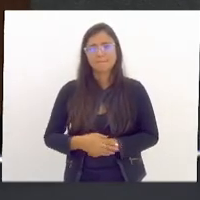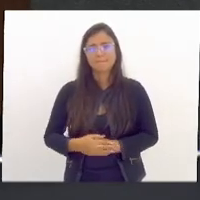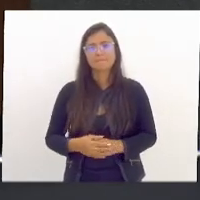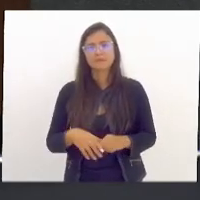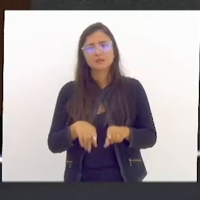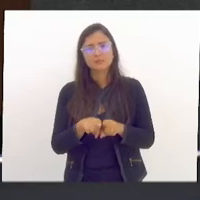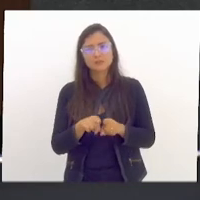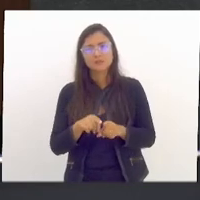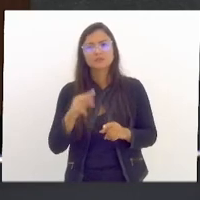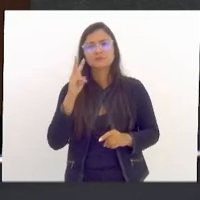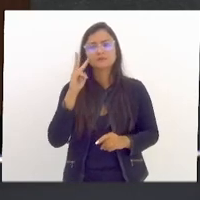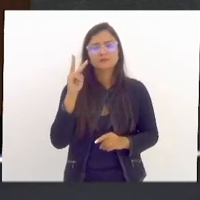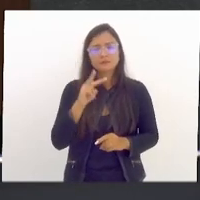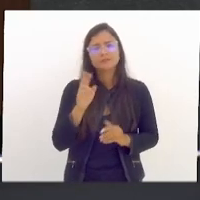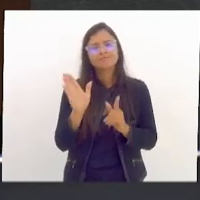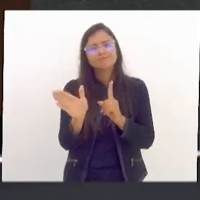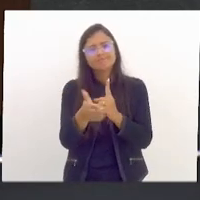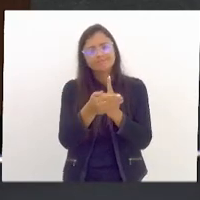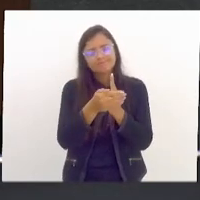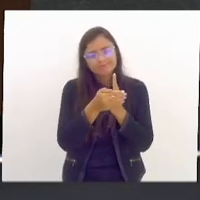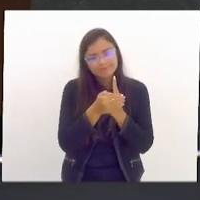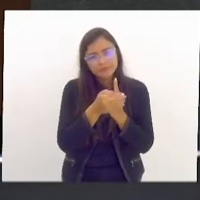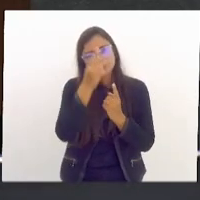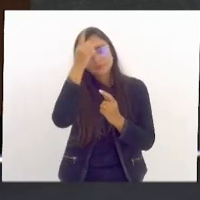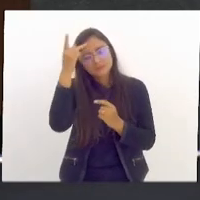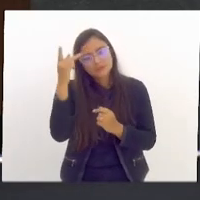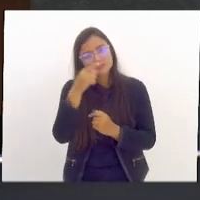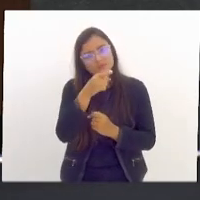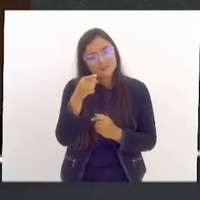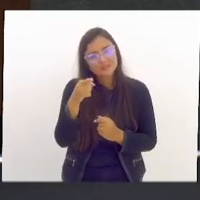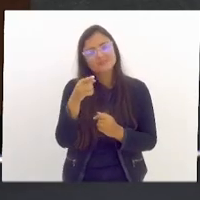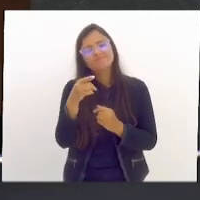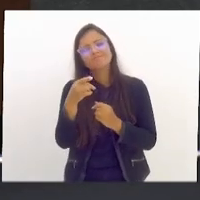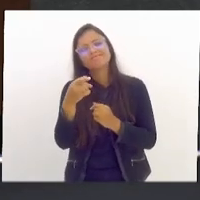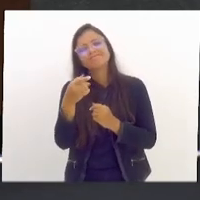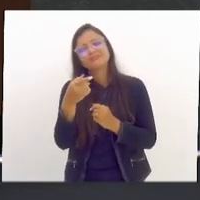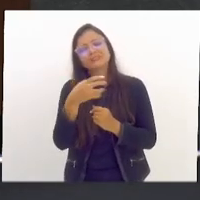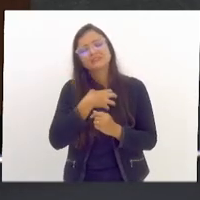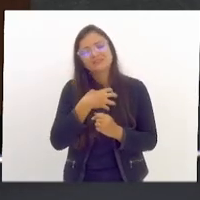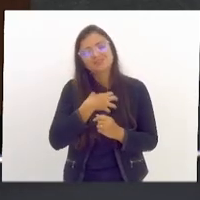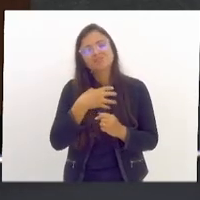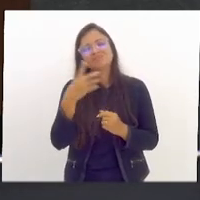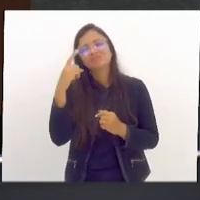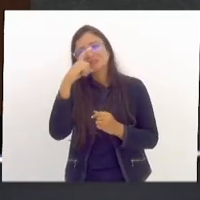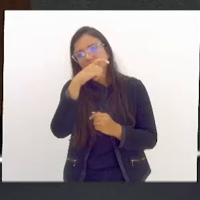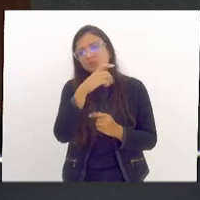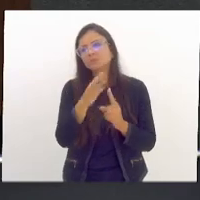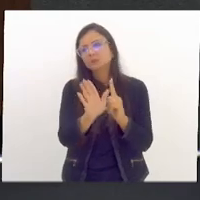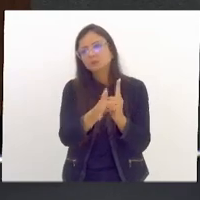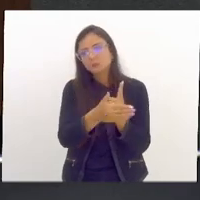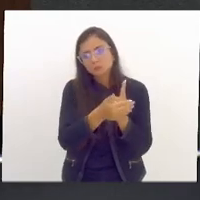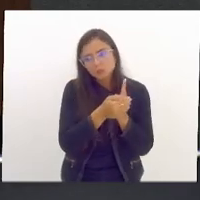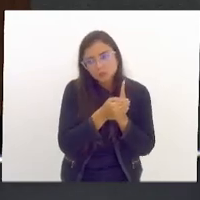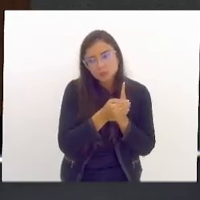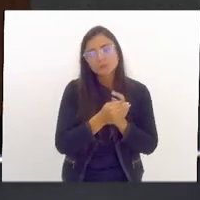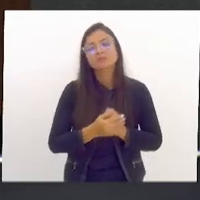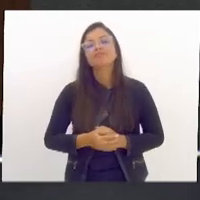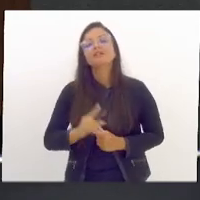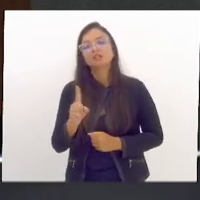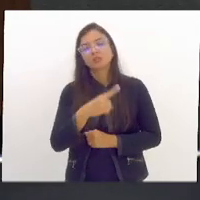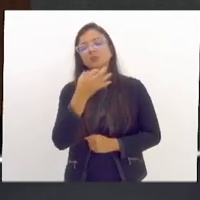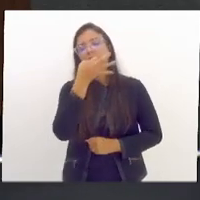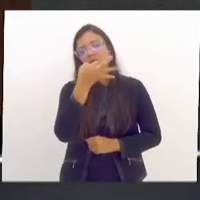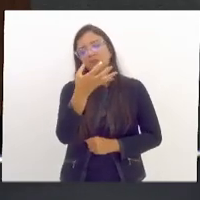né, acolher as pessoas em condições de vulnerabilidade. Então, nesse sentido, o nosso parecer